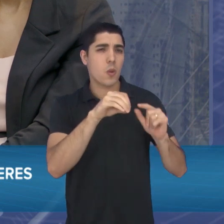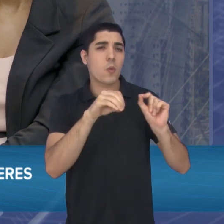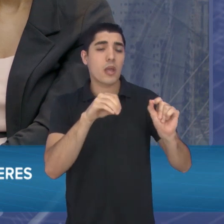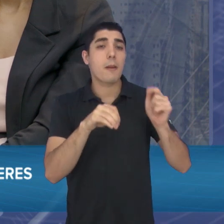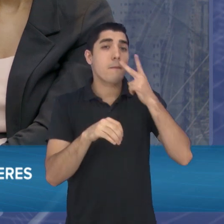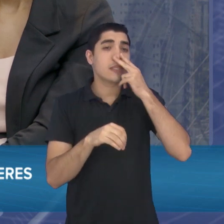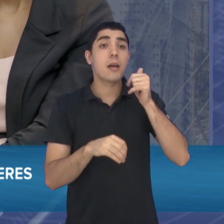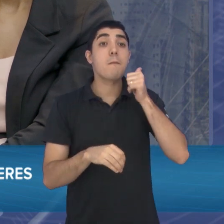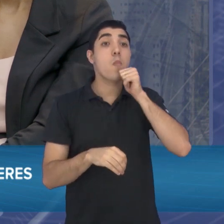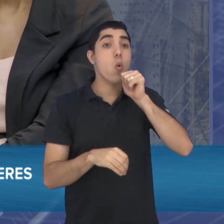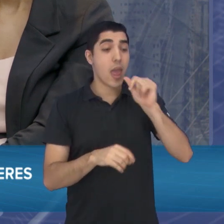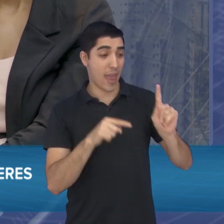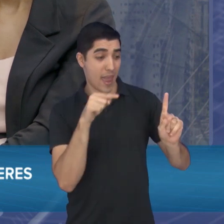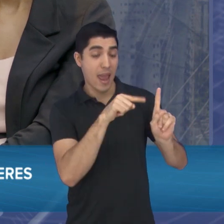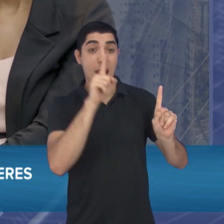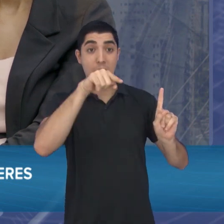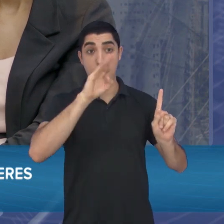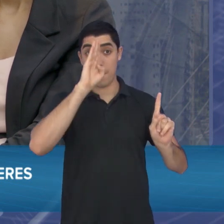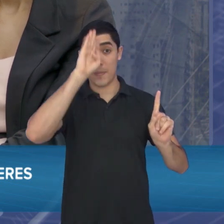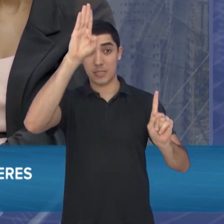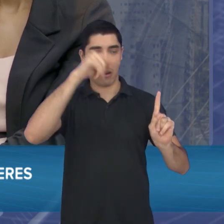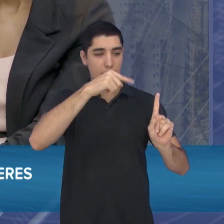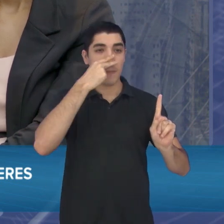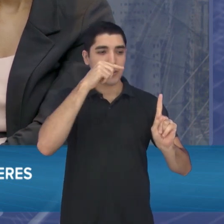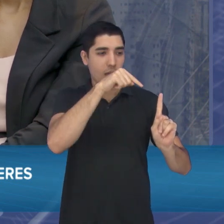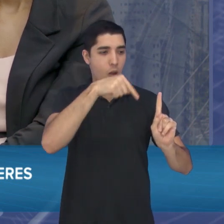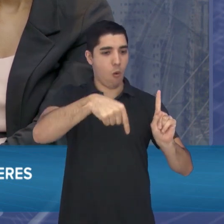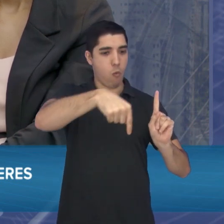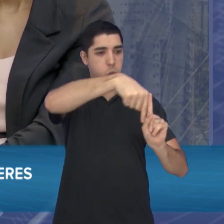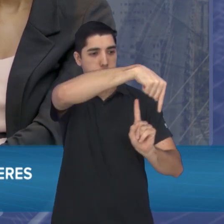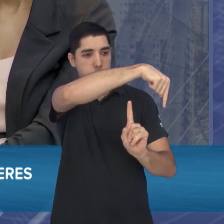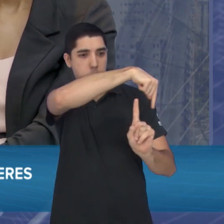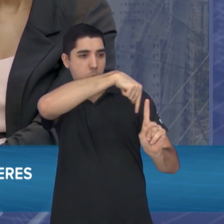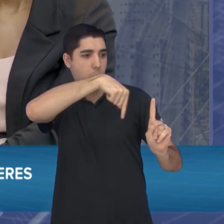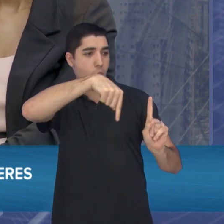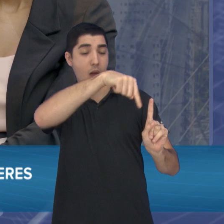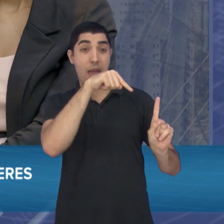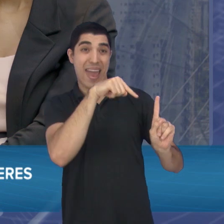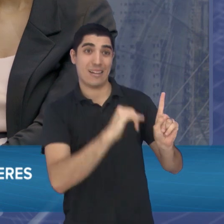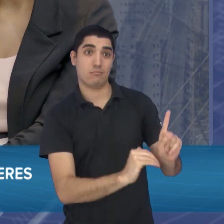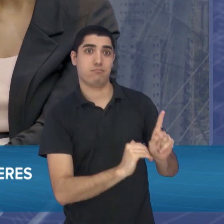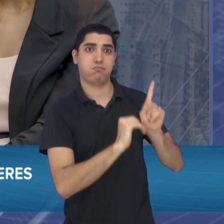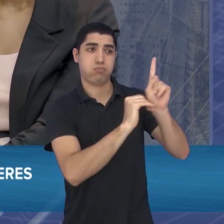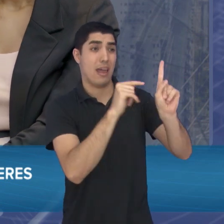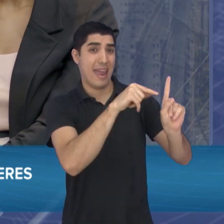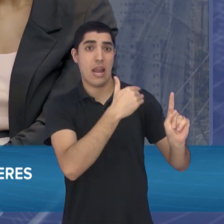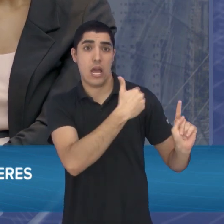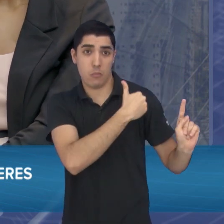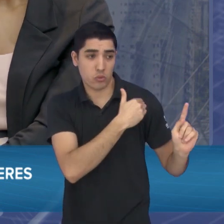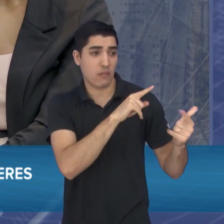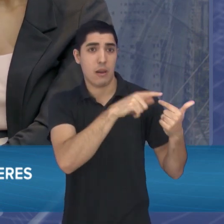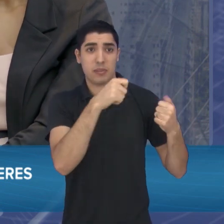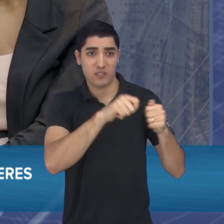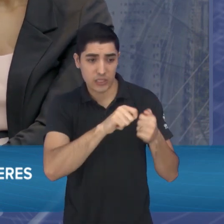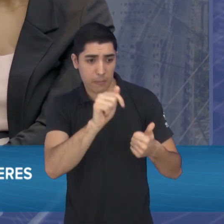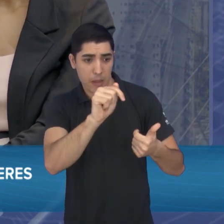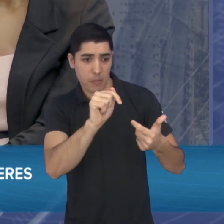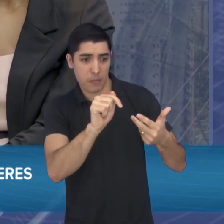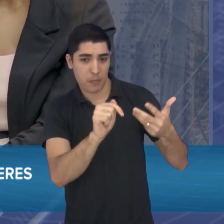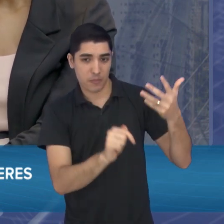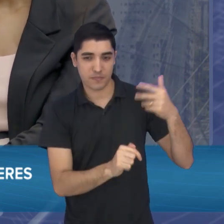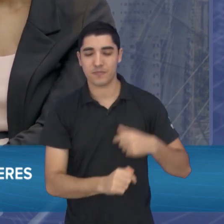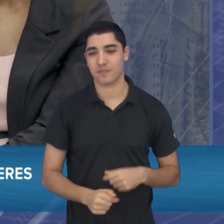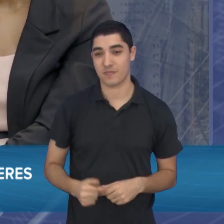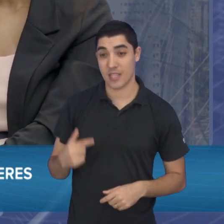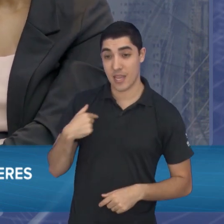no sentido da resolução das coisas, das responsabilidades. Sim. Eu vou aproveitar a fala